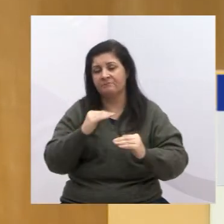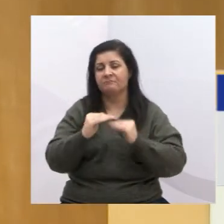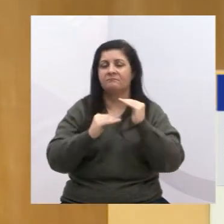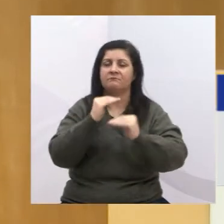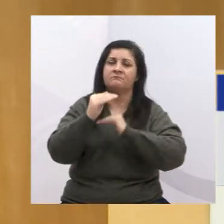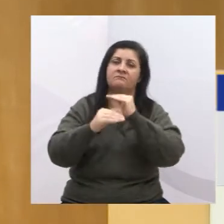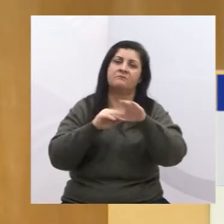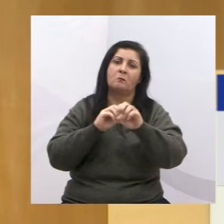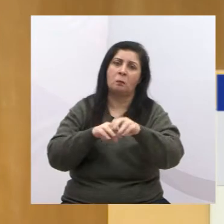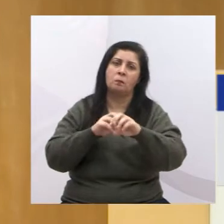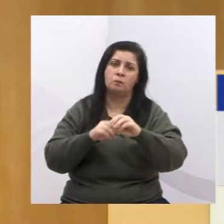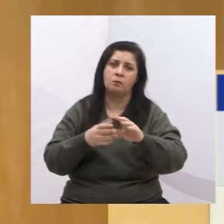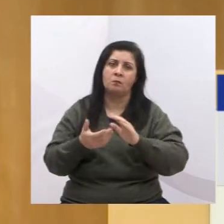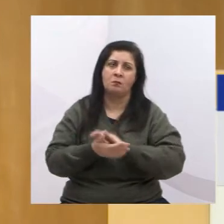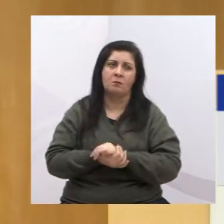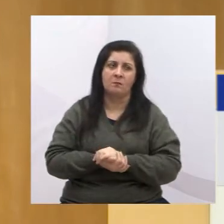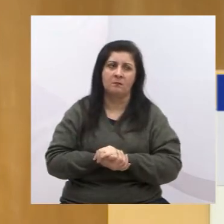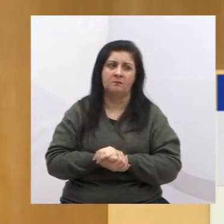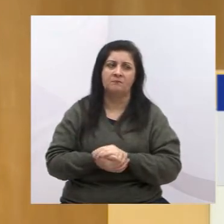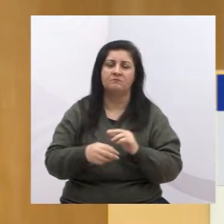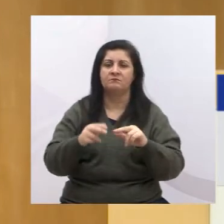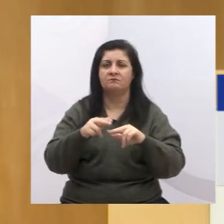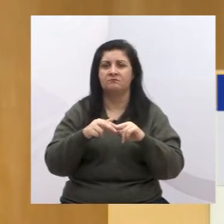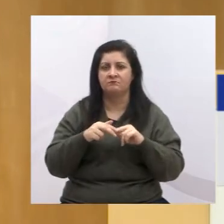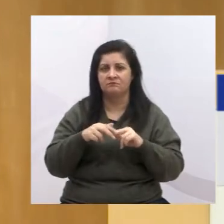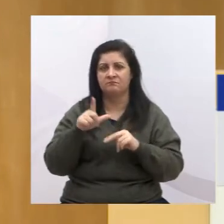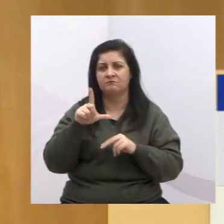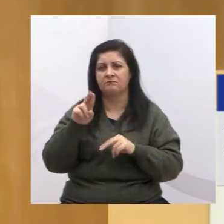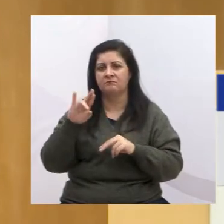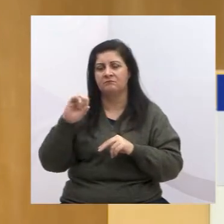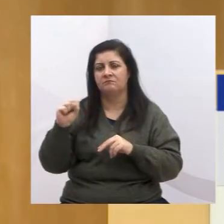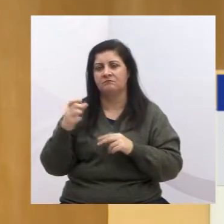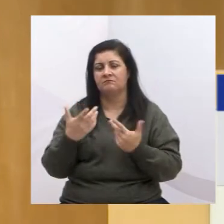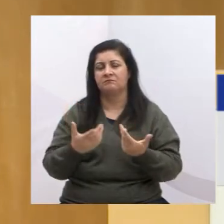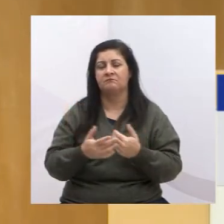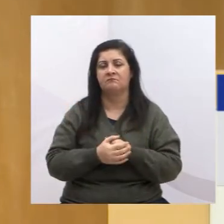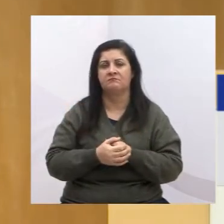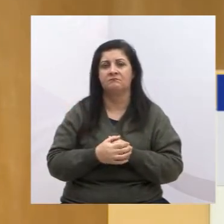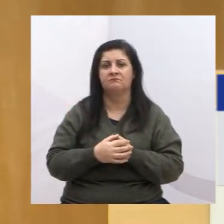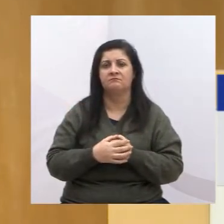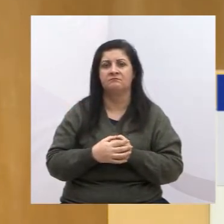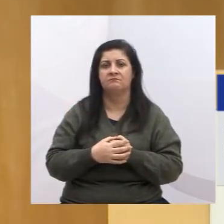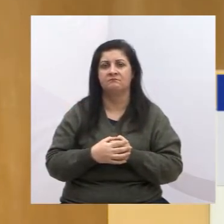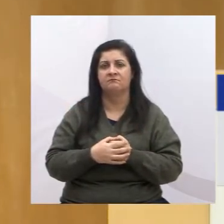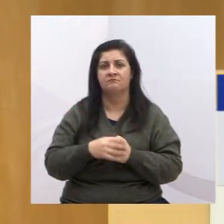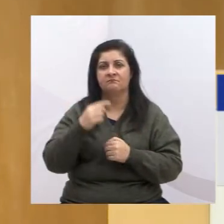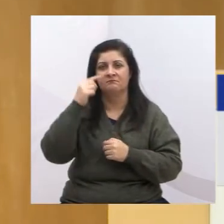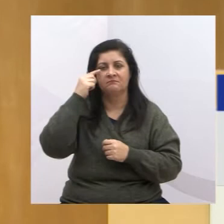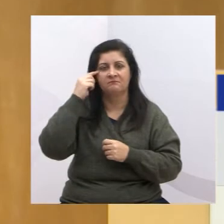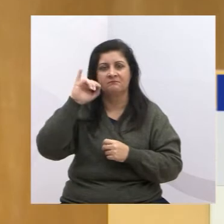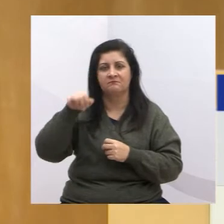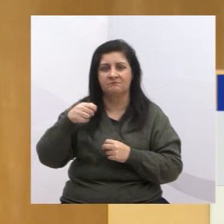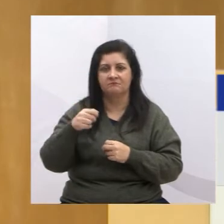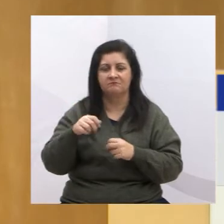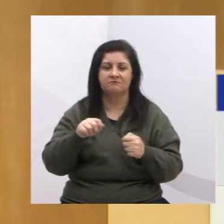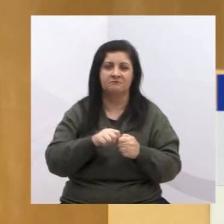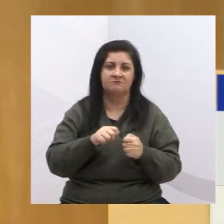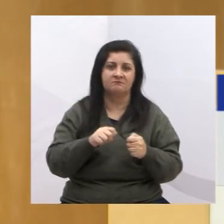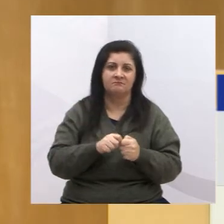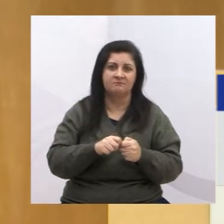também. Por isso, tá, Flavinho, talvez aquilo que, né, os japoneses fizeram na Copa do